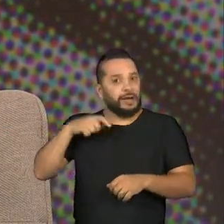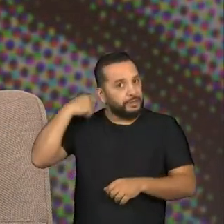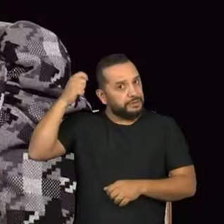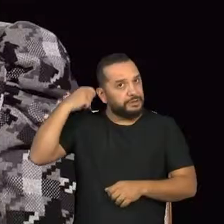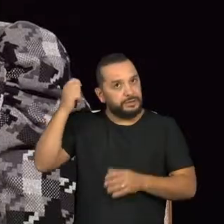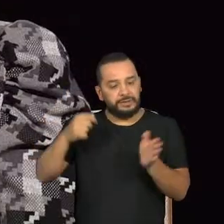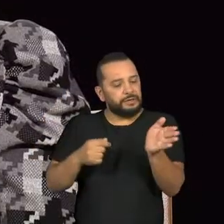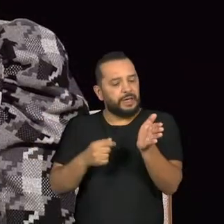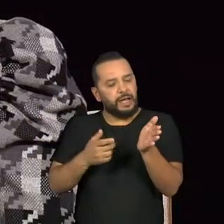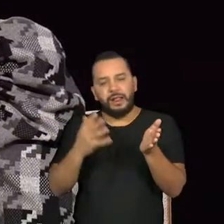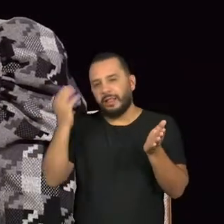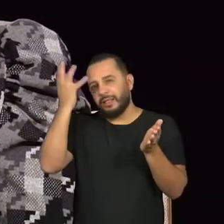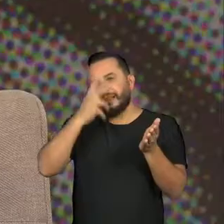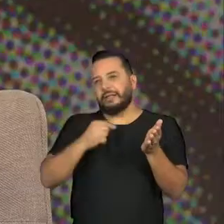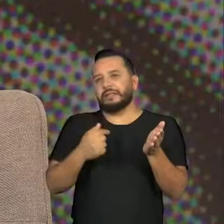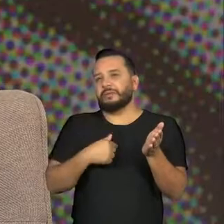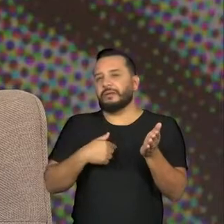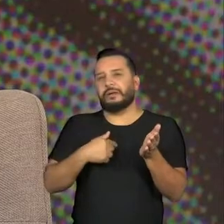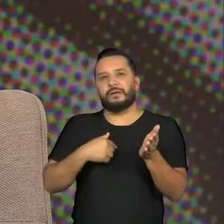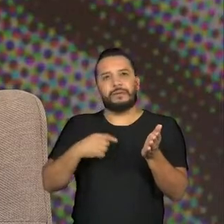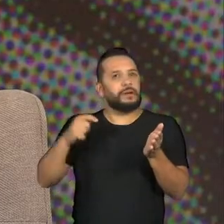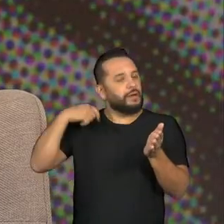Eu achei aquilo tão lindo.